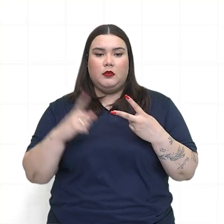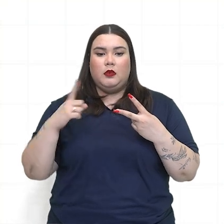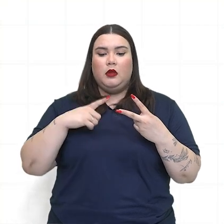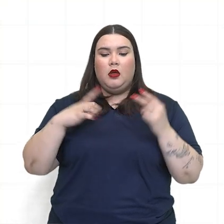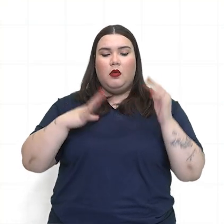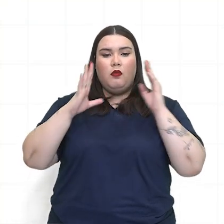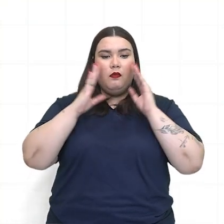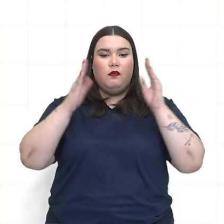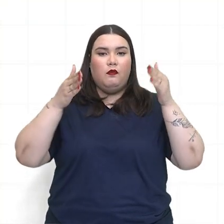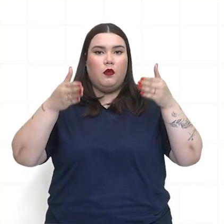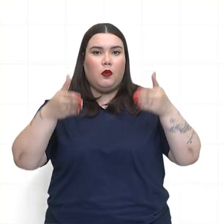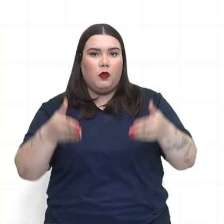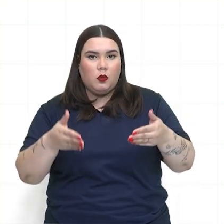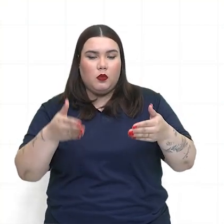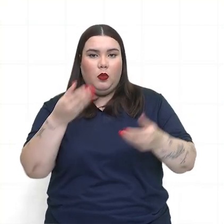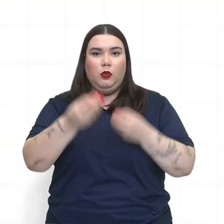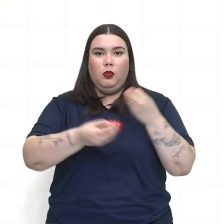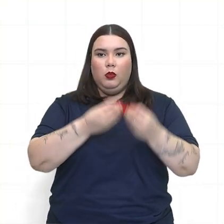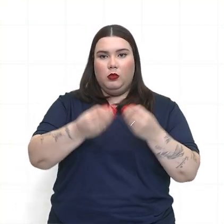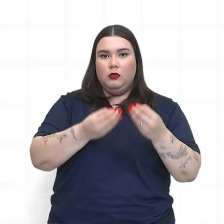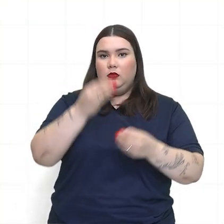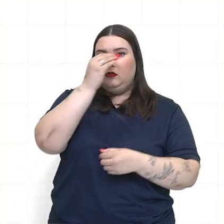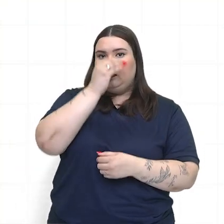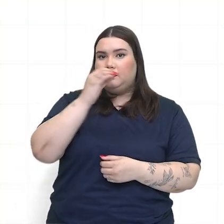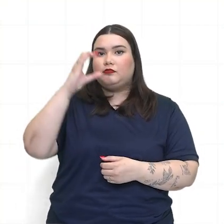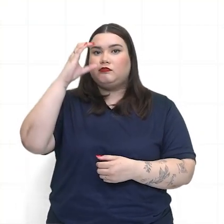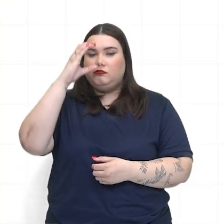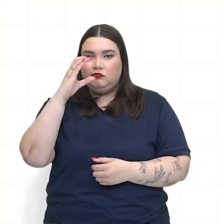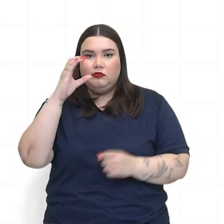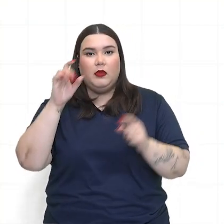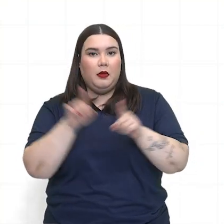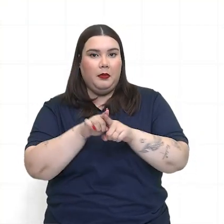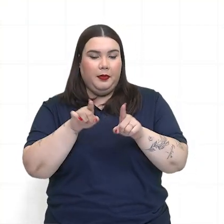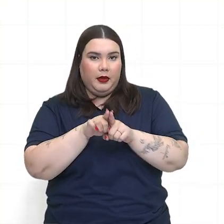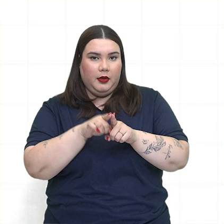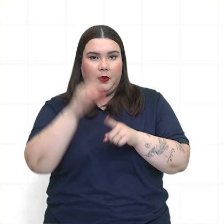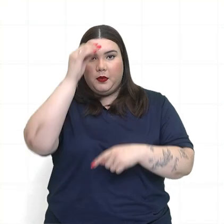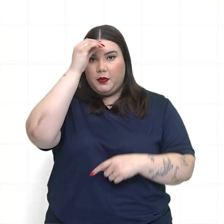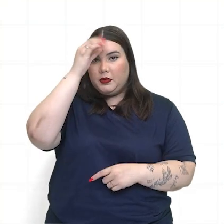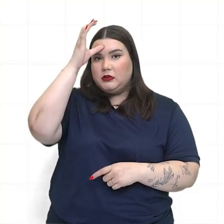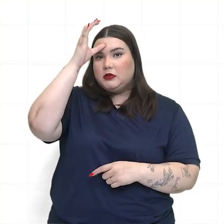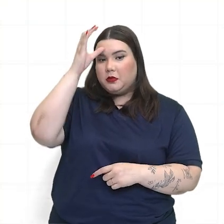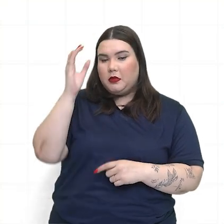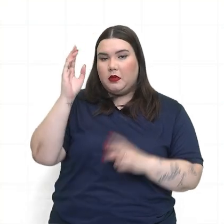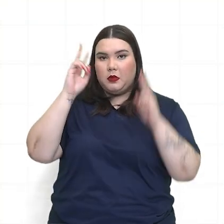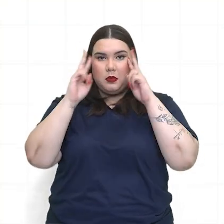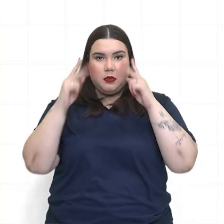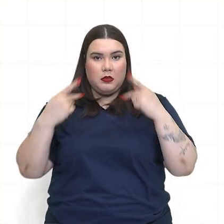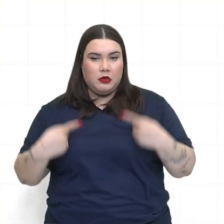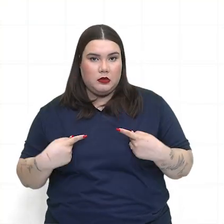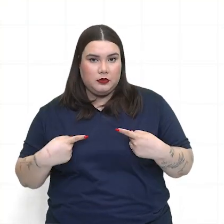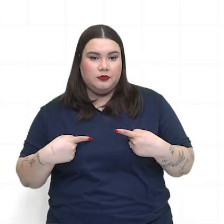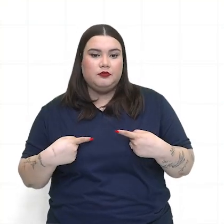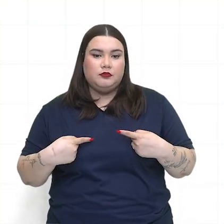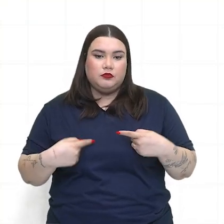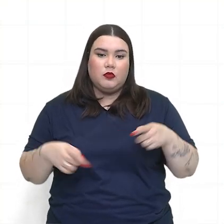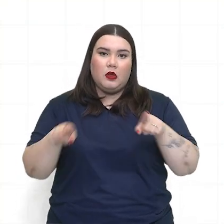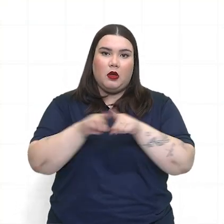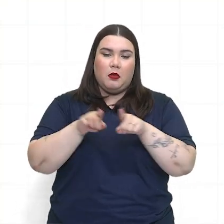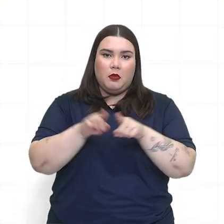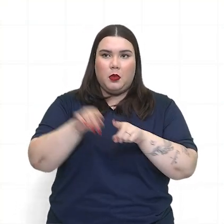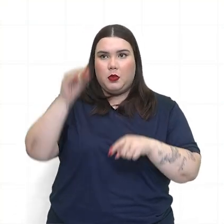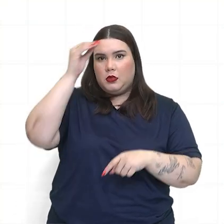uma dimensão de prezar pela sabedoria humana, e por que